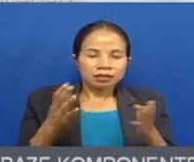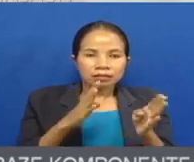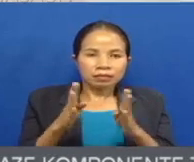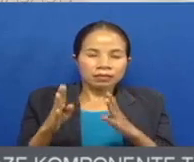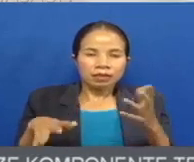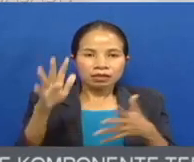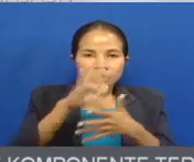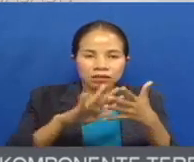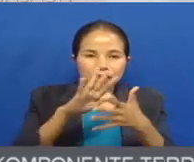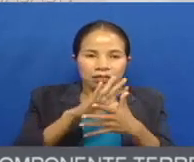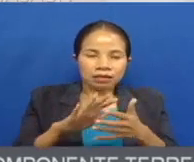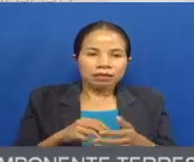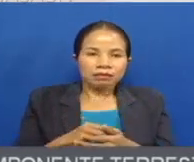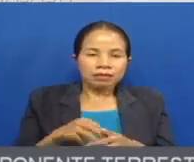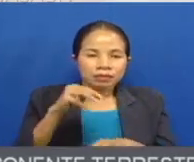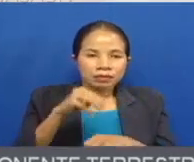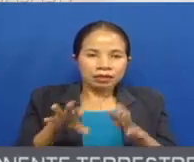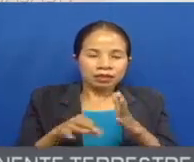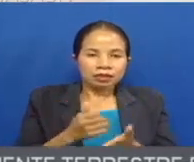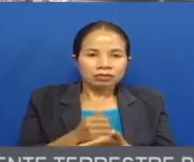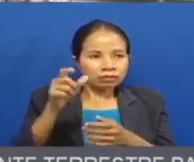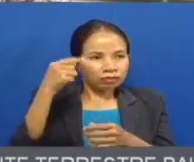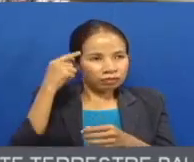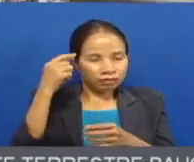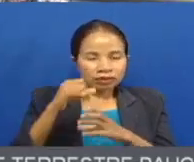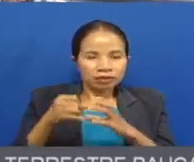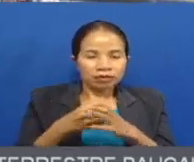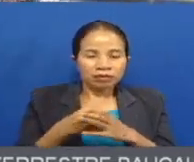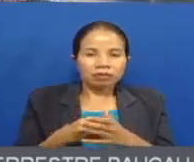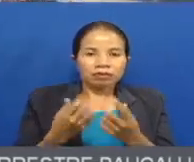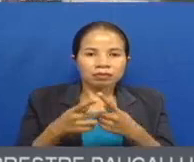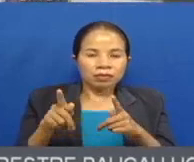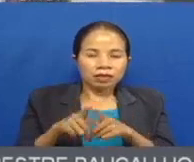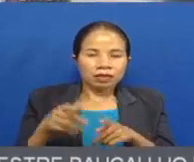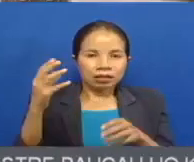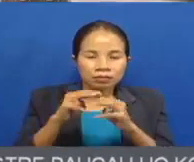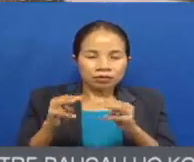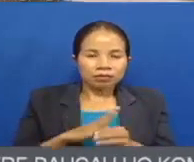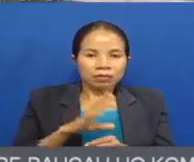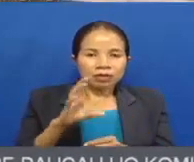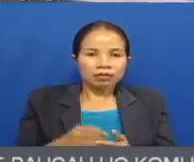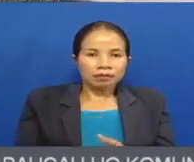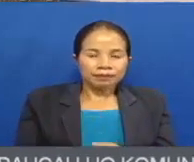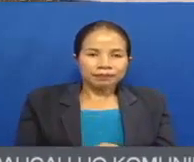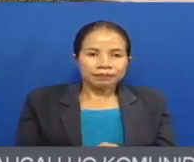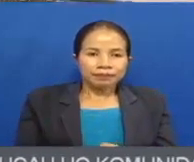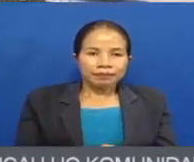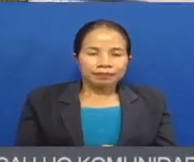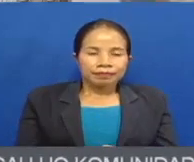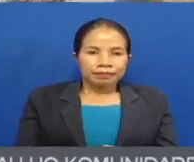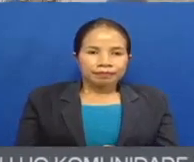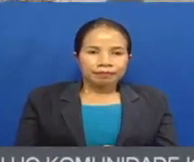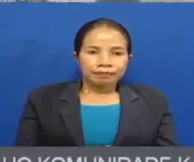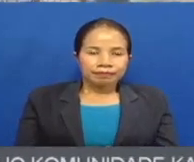va evento ordenação episcopal retan apoio se governo, inclui empresa local sira e município Bocau. Husi Bocau, Pedro